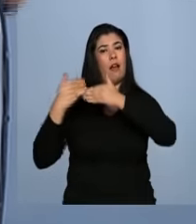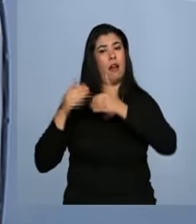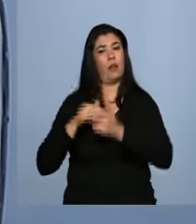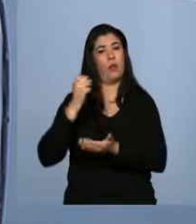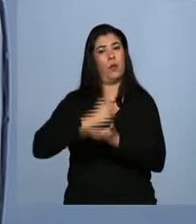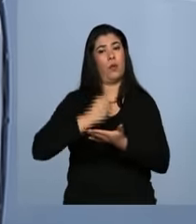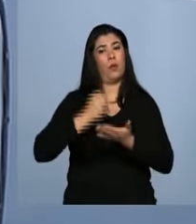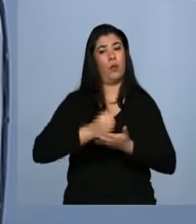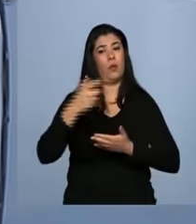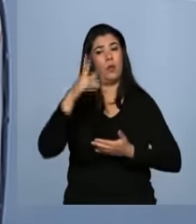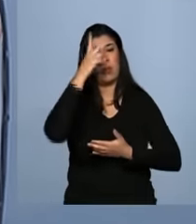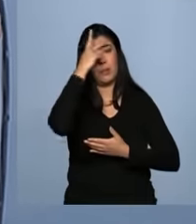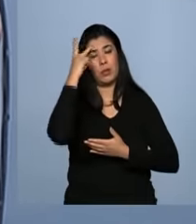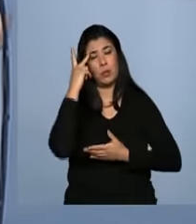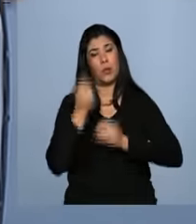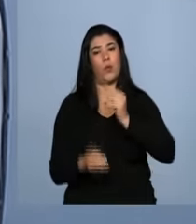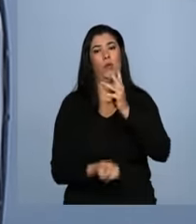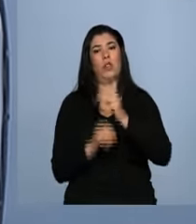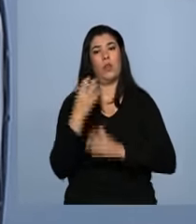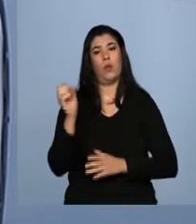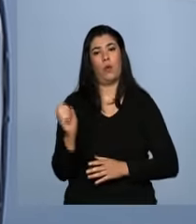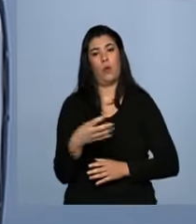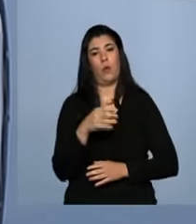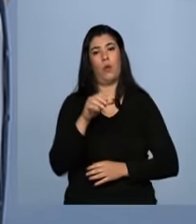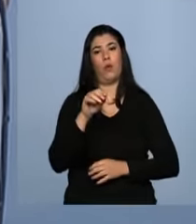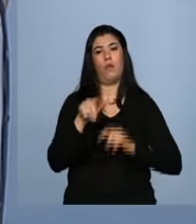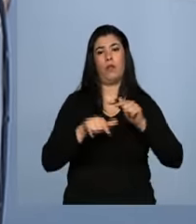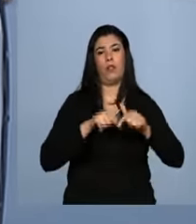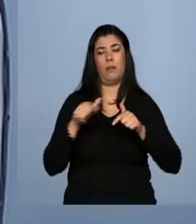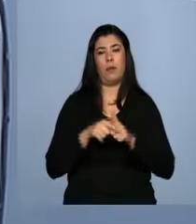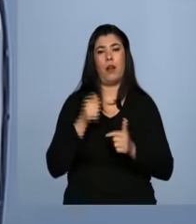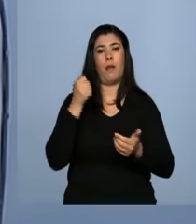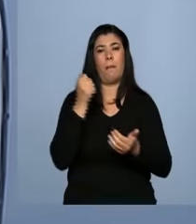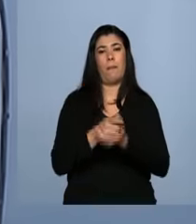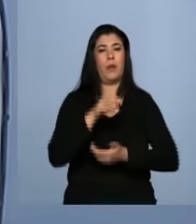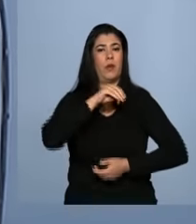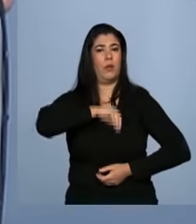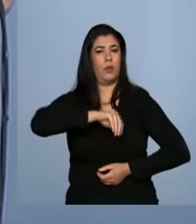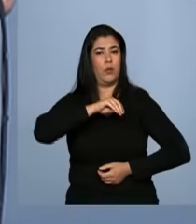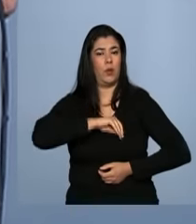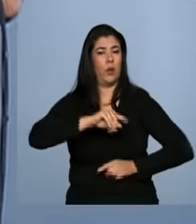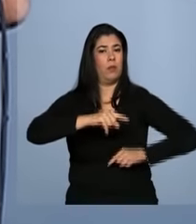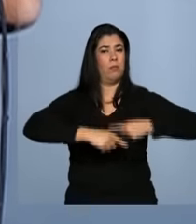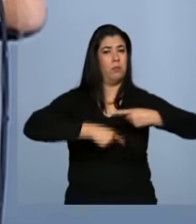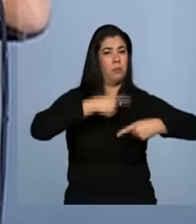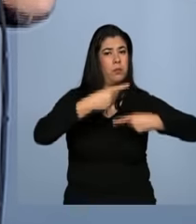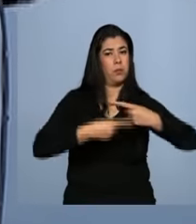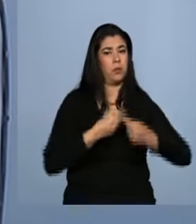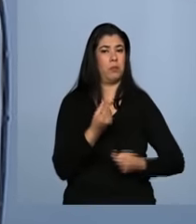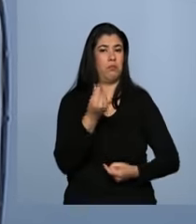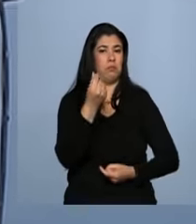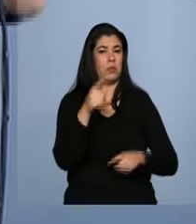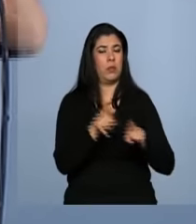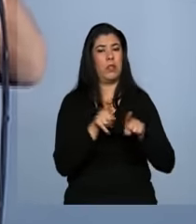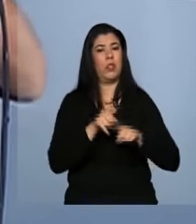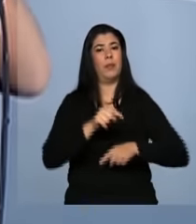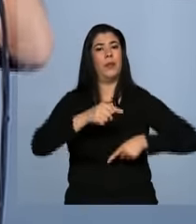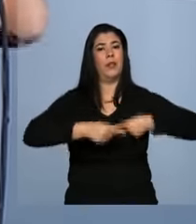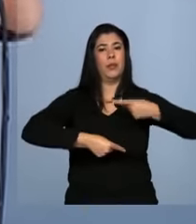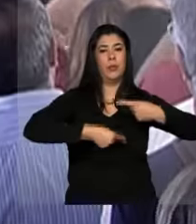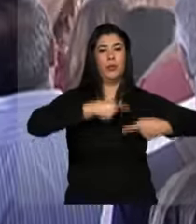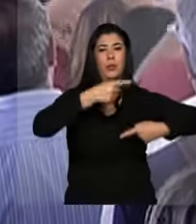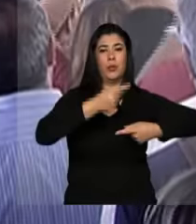pessoas, criaram empregos, pagaram salários, geraram renda e fizeram a